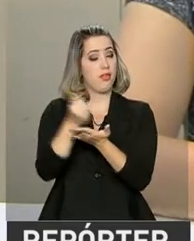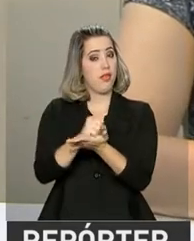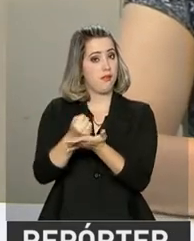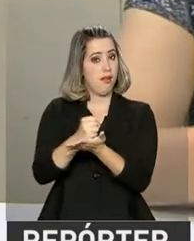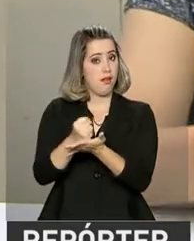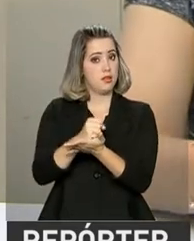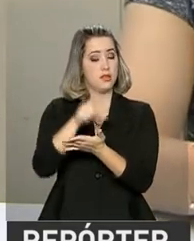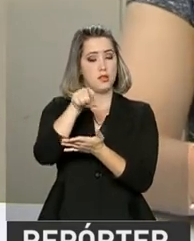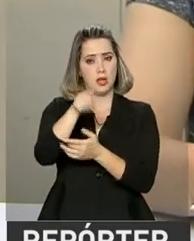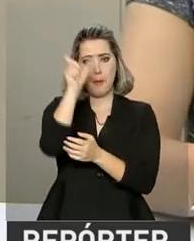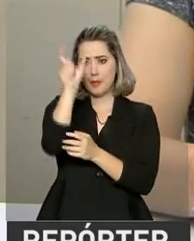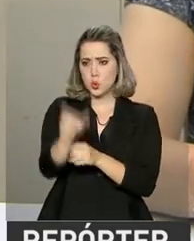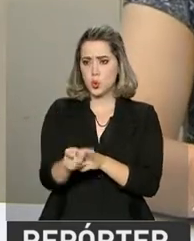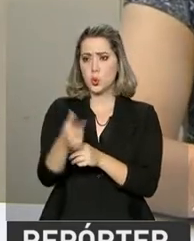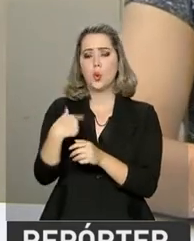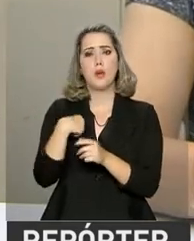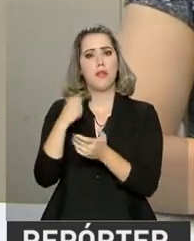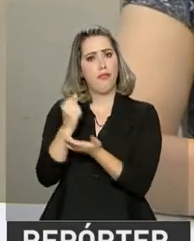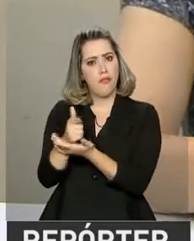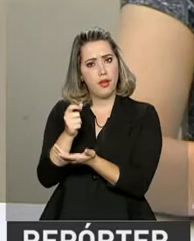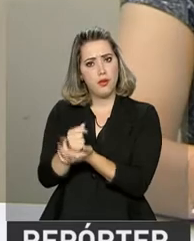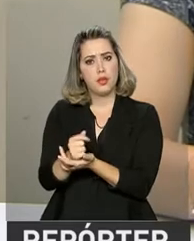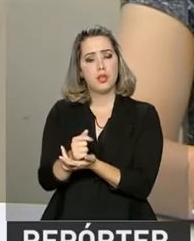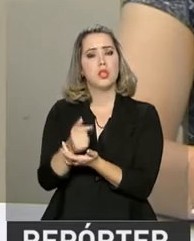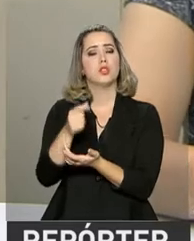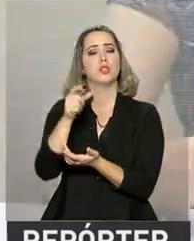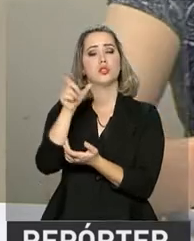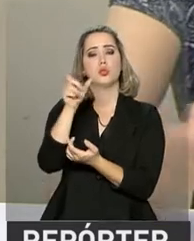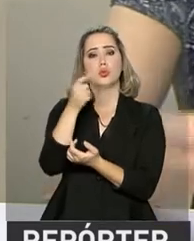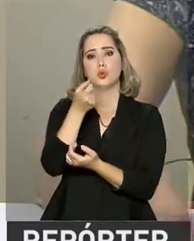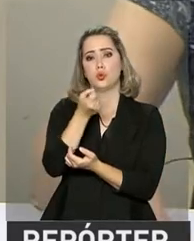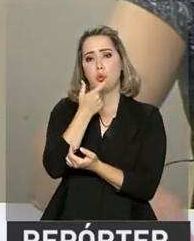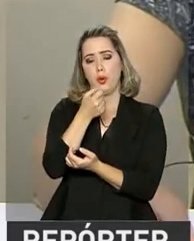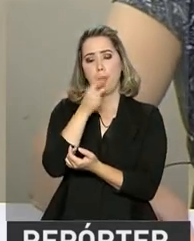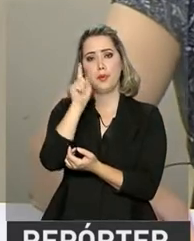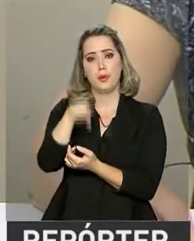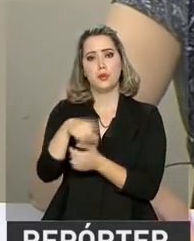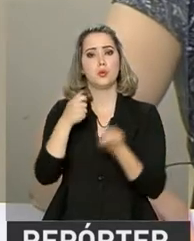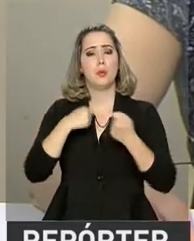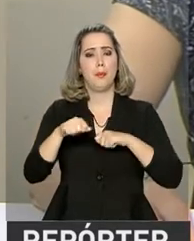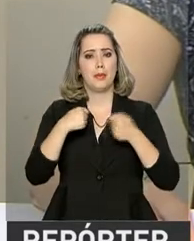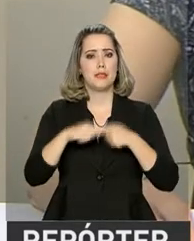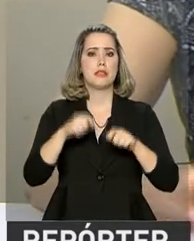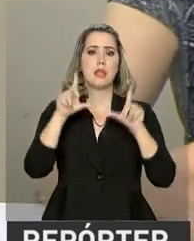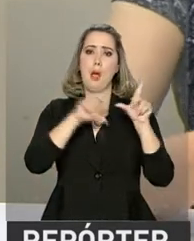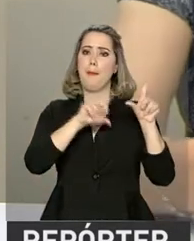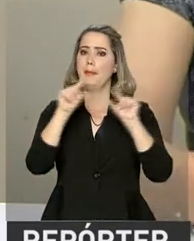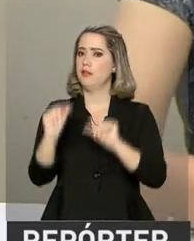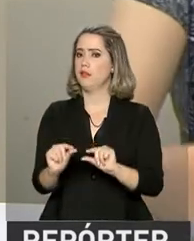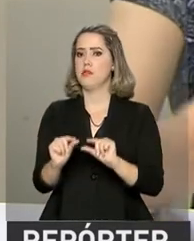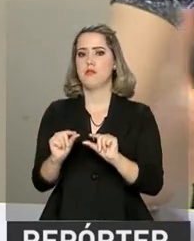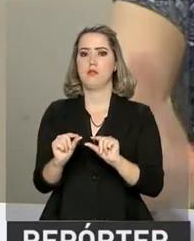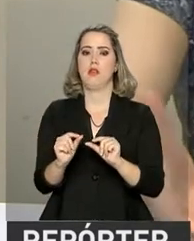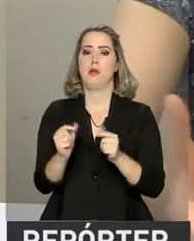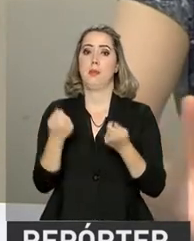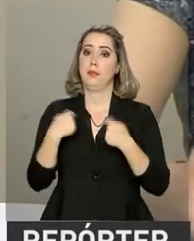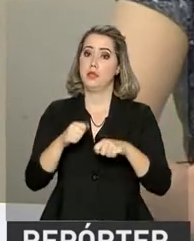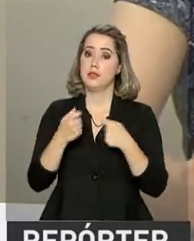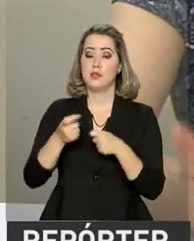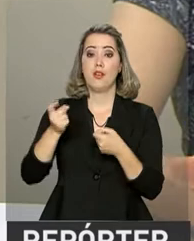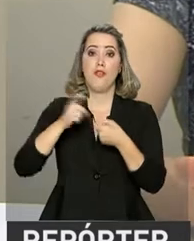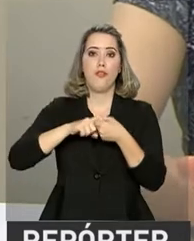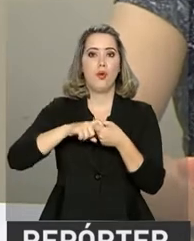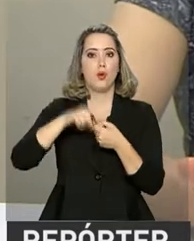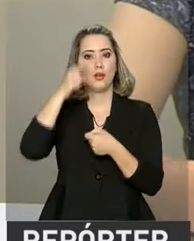sendo uma função mais atuante junto com o consumidor a minimizar a auto-medicação tentar voltar à ideia